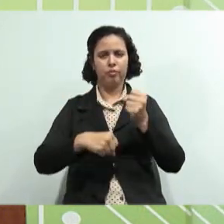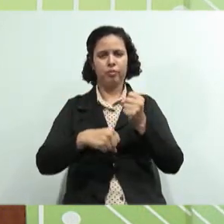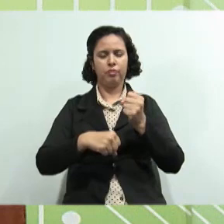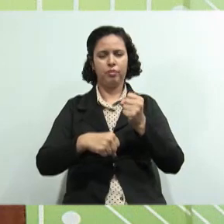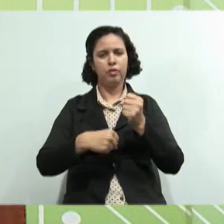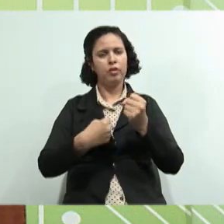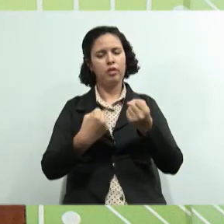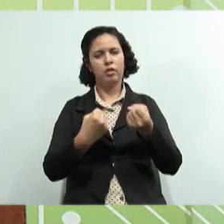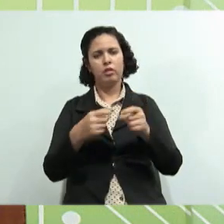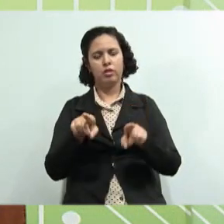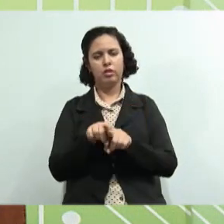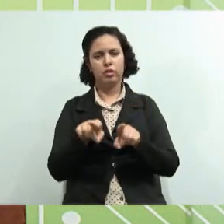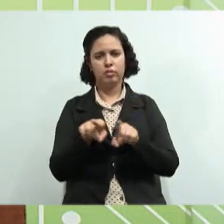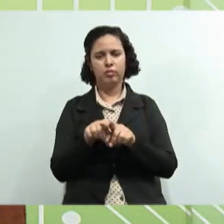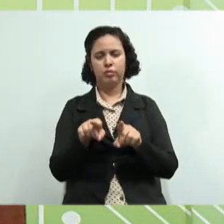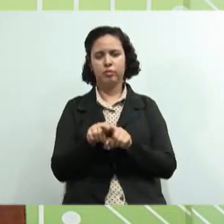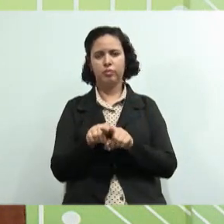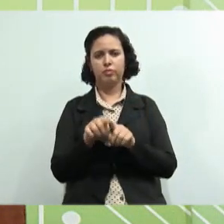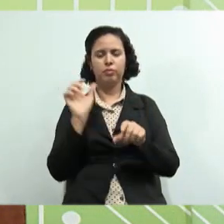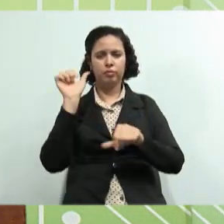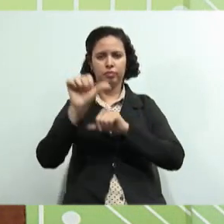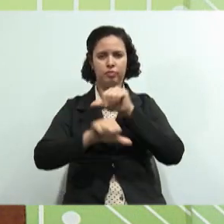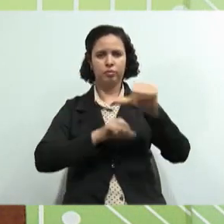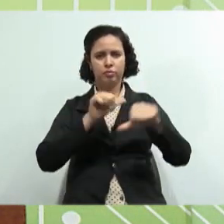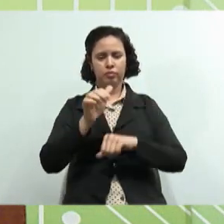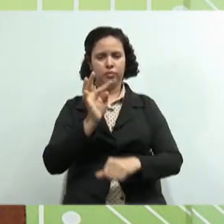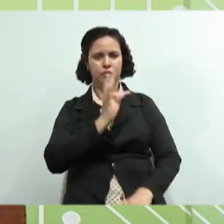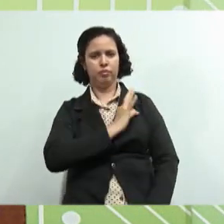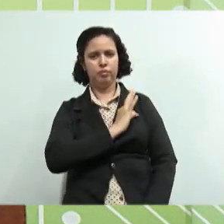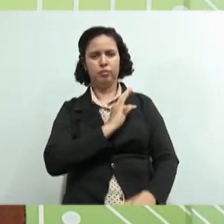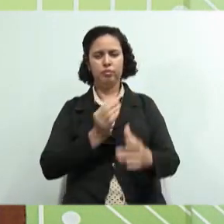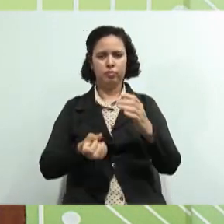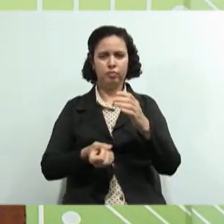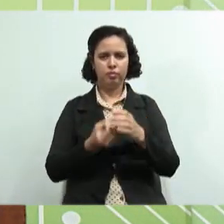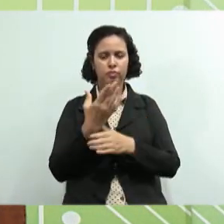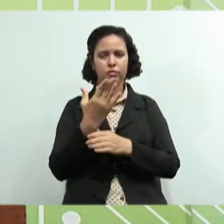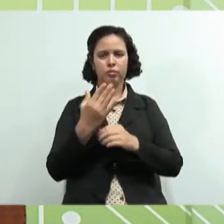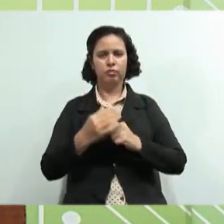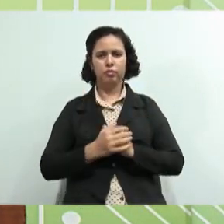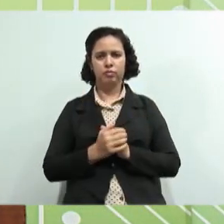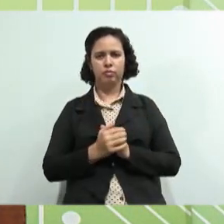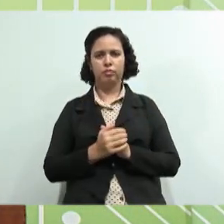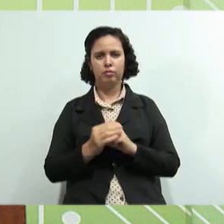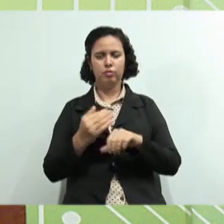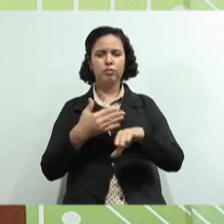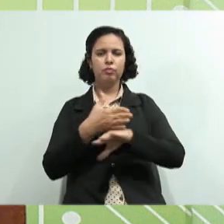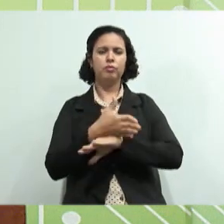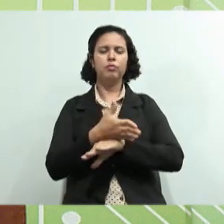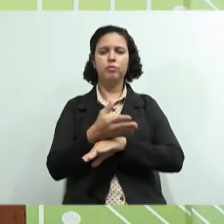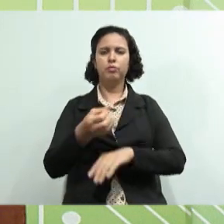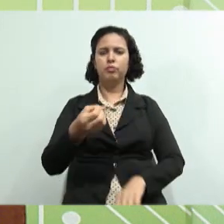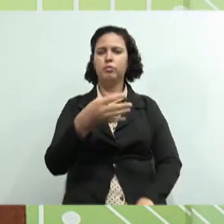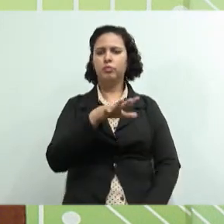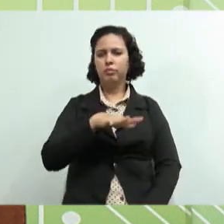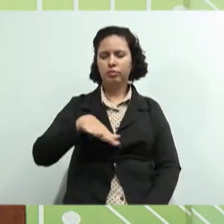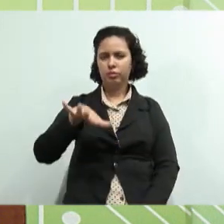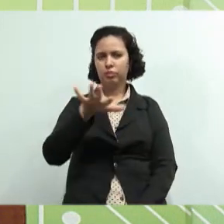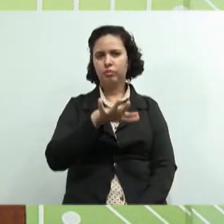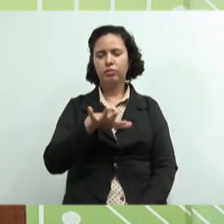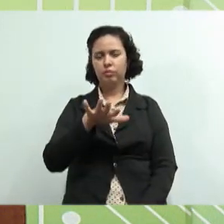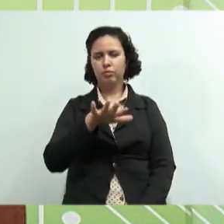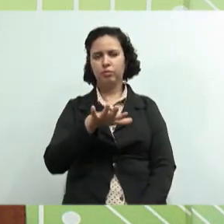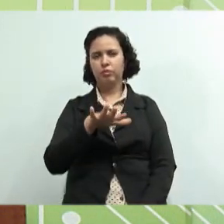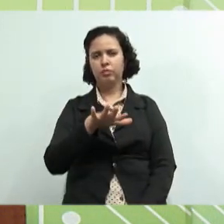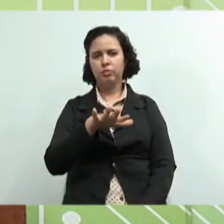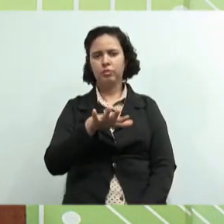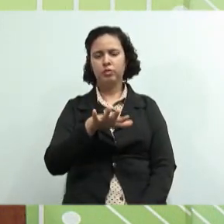cursos de modernização das suas técnicas produtivas, ou também pelo acesso a novos mercados consumidores. Seja esses